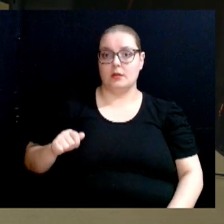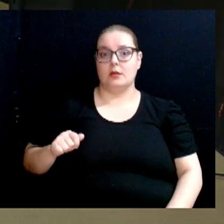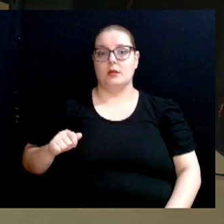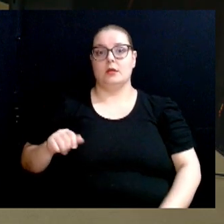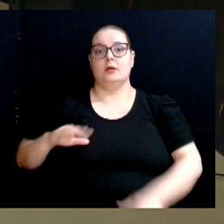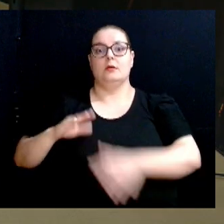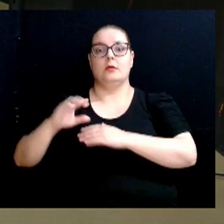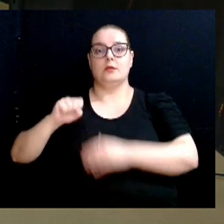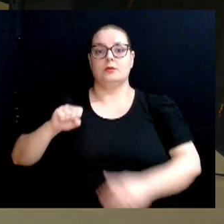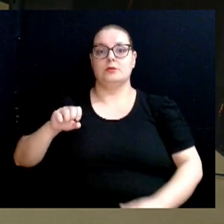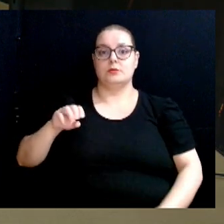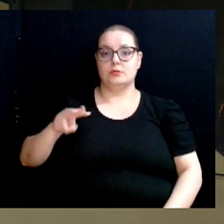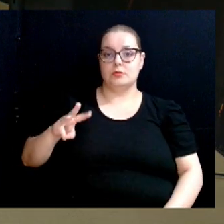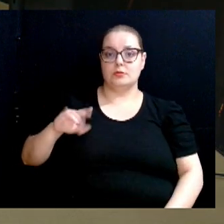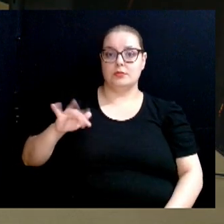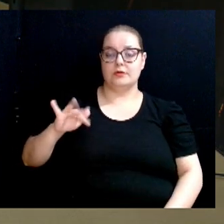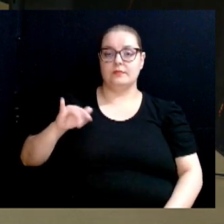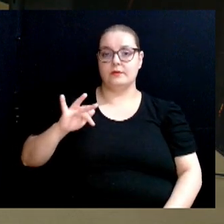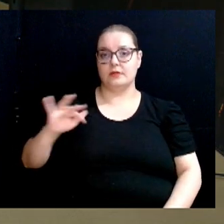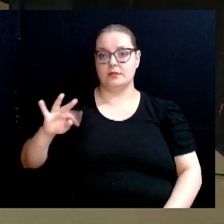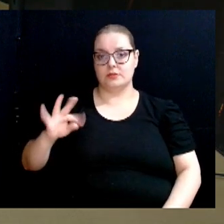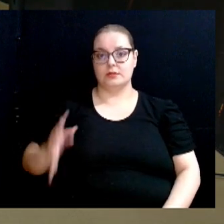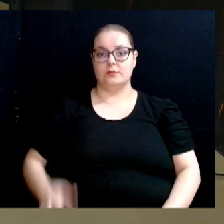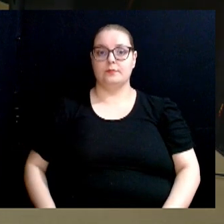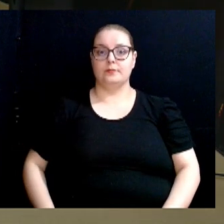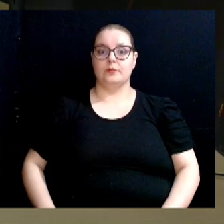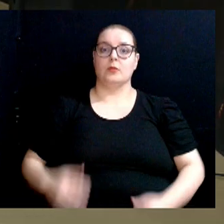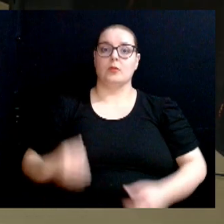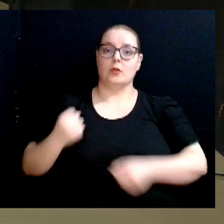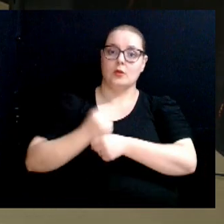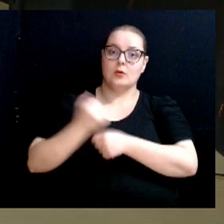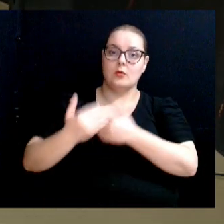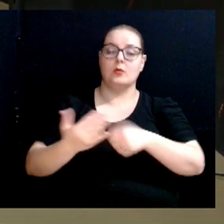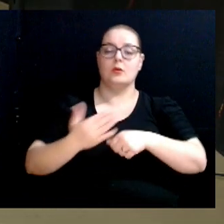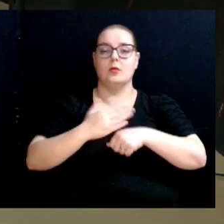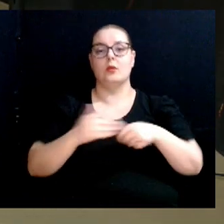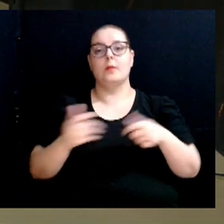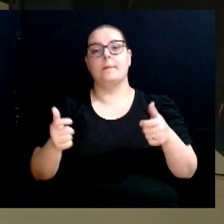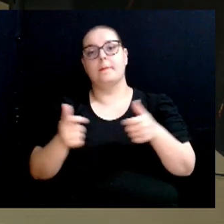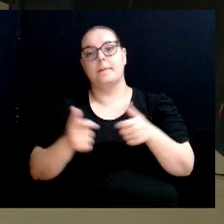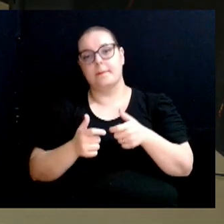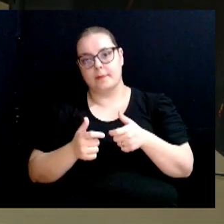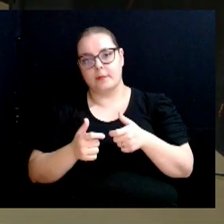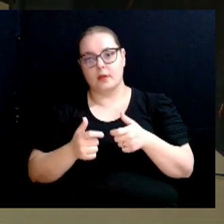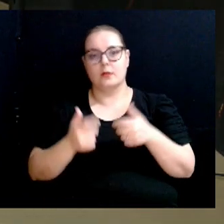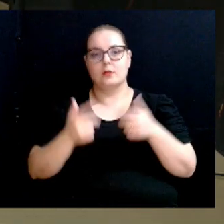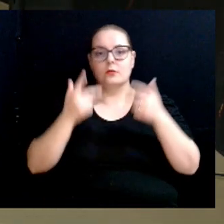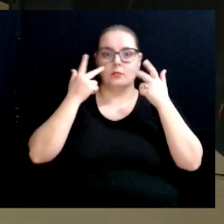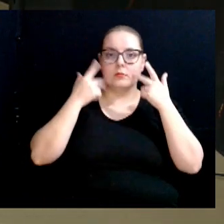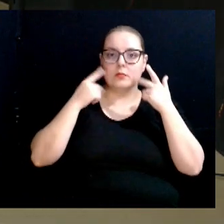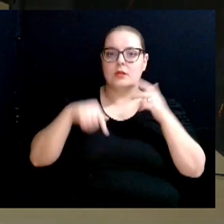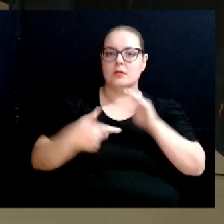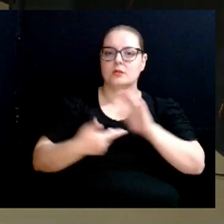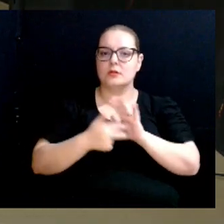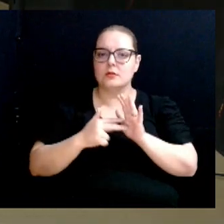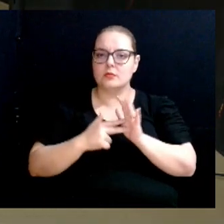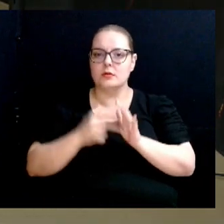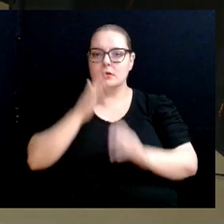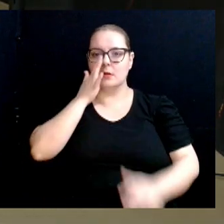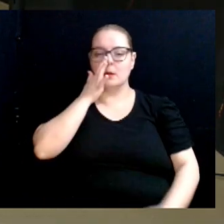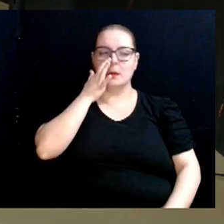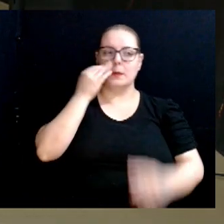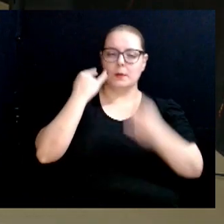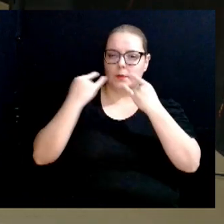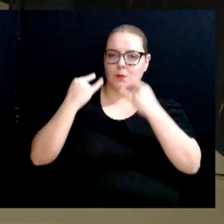dos anos, demonstrações de carinho podem ficar menos frequentes. Isso significa necessariamente que o interesse pelo parceiro